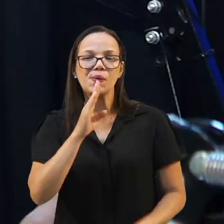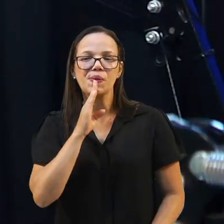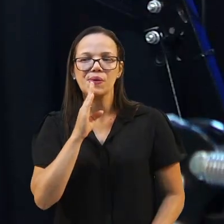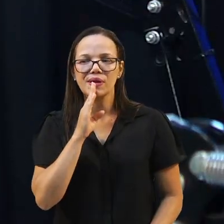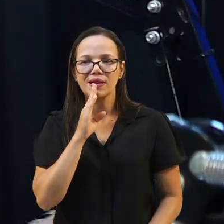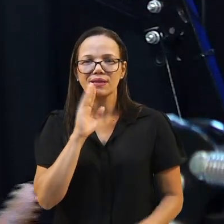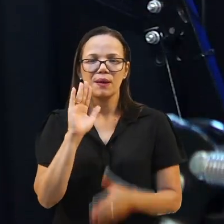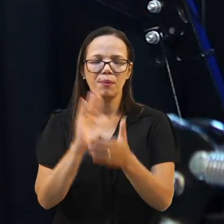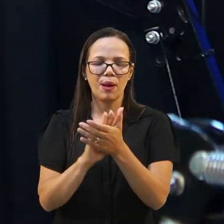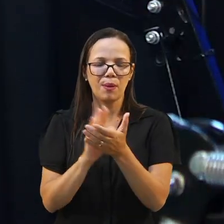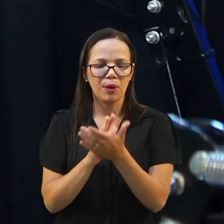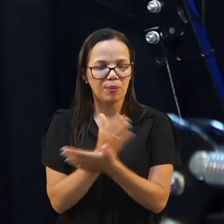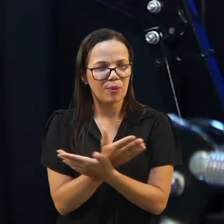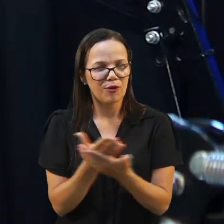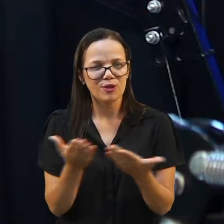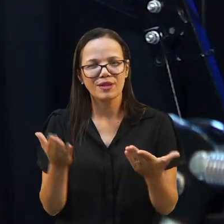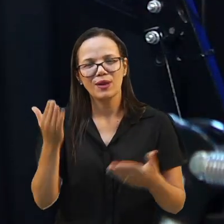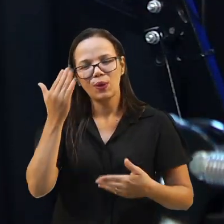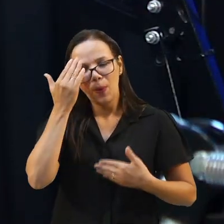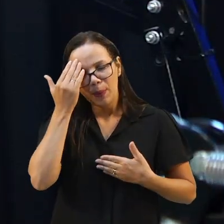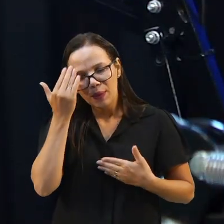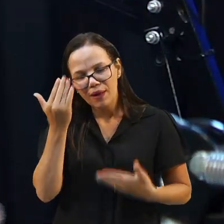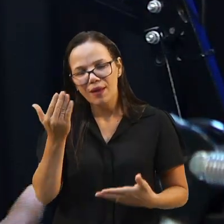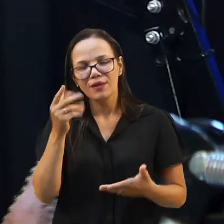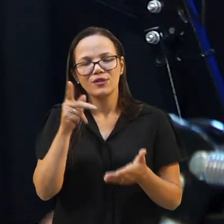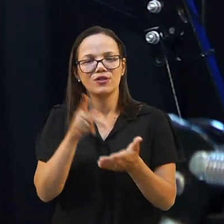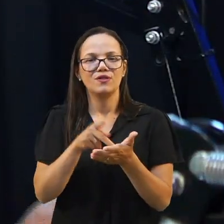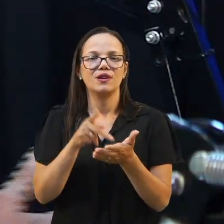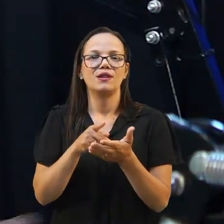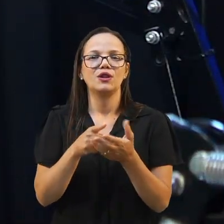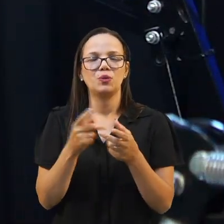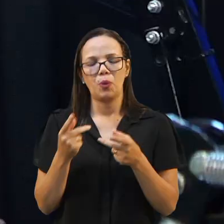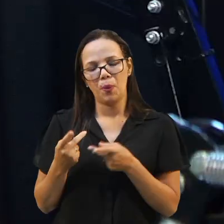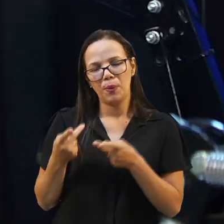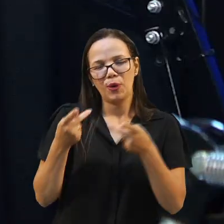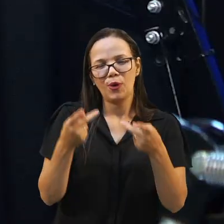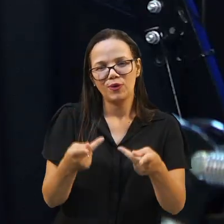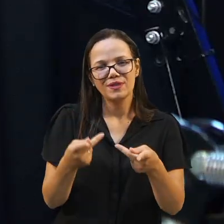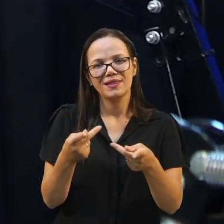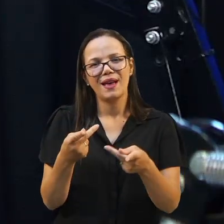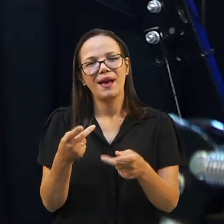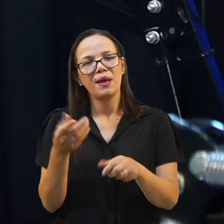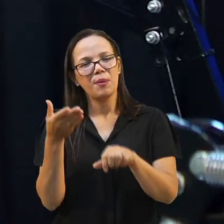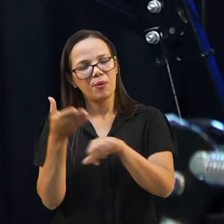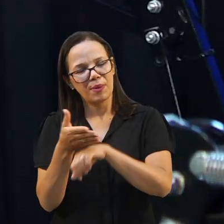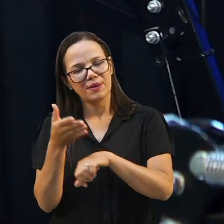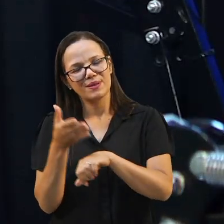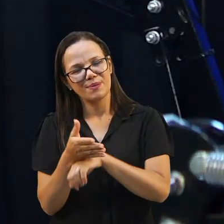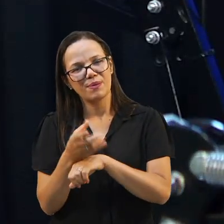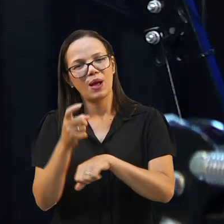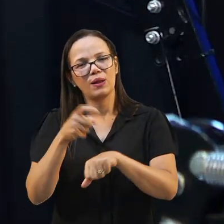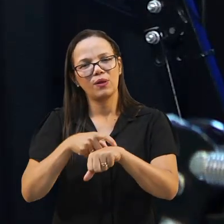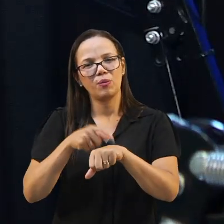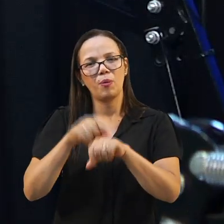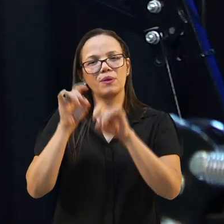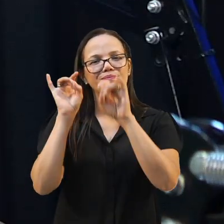reconheça, e parabéns para vocês, e muito obrigado por ter sido parte desse